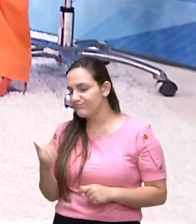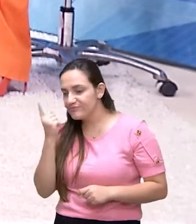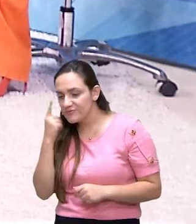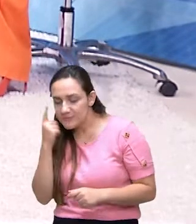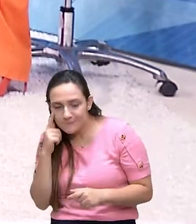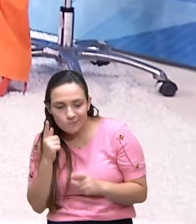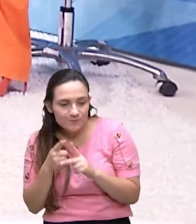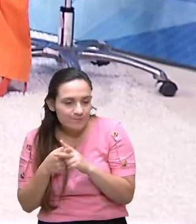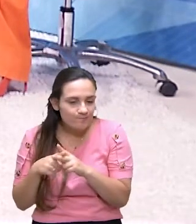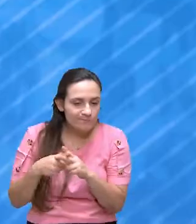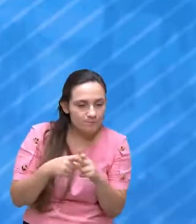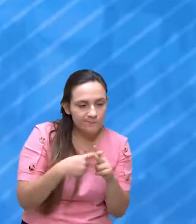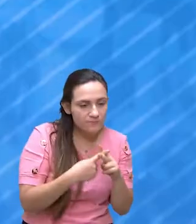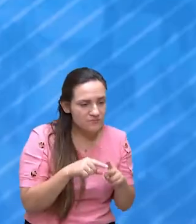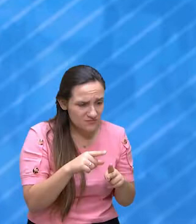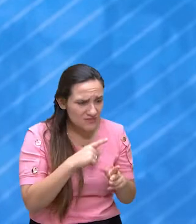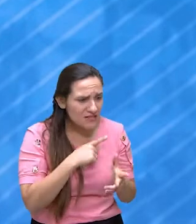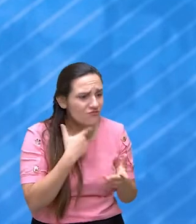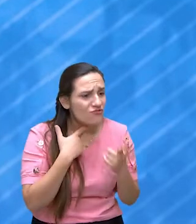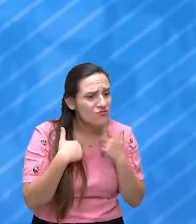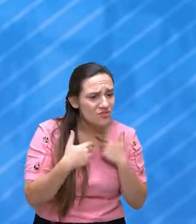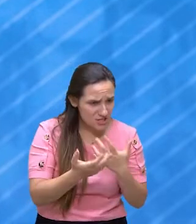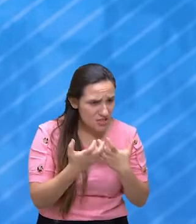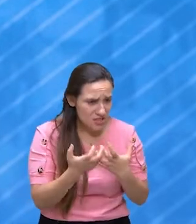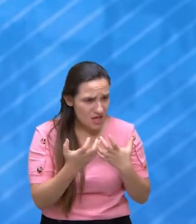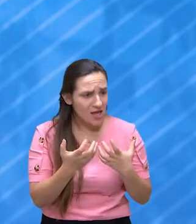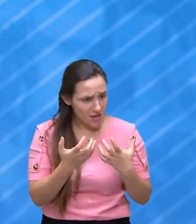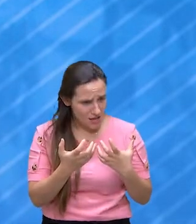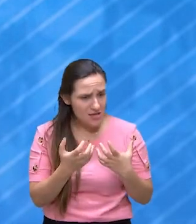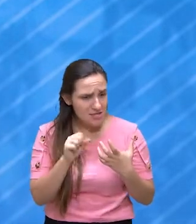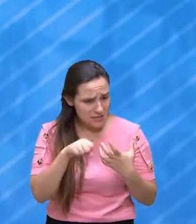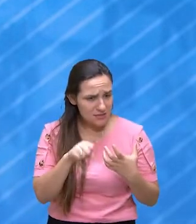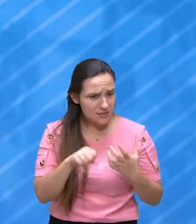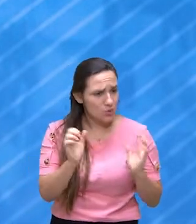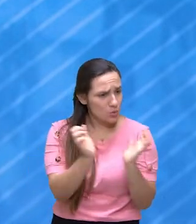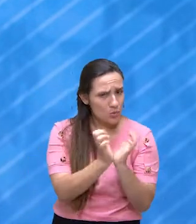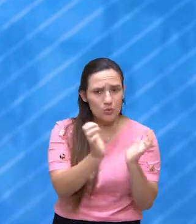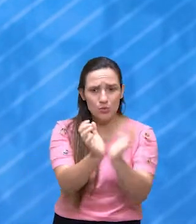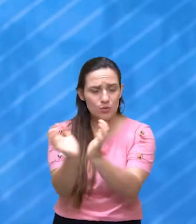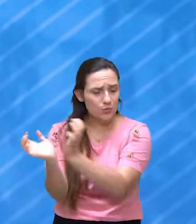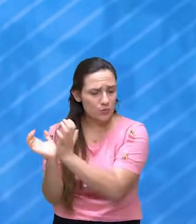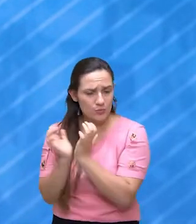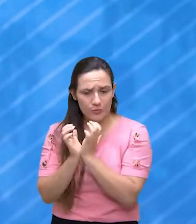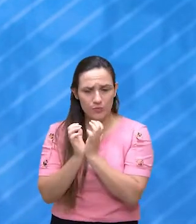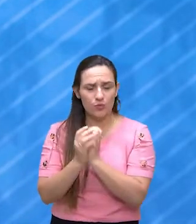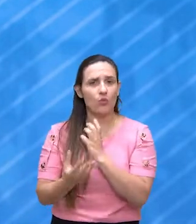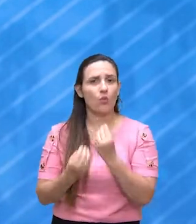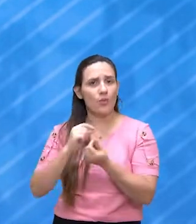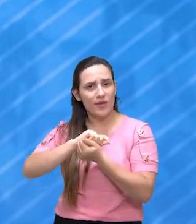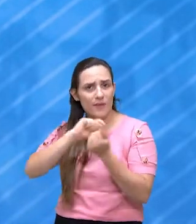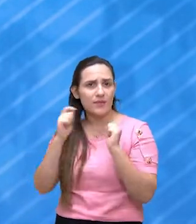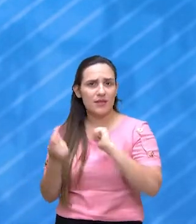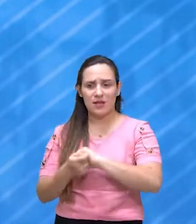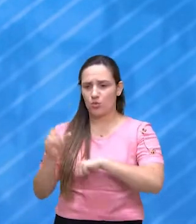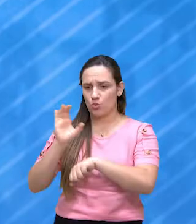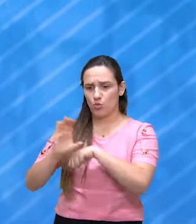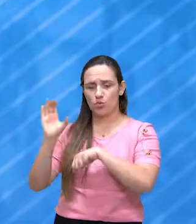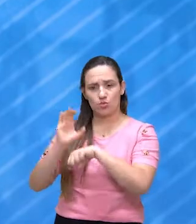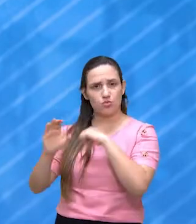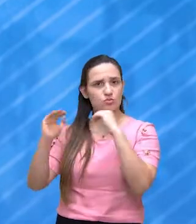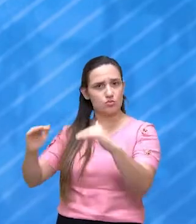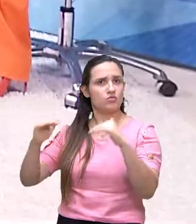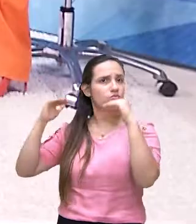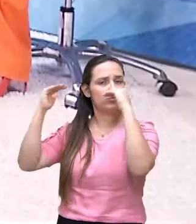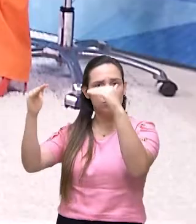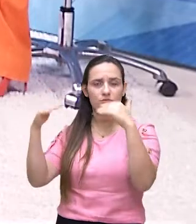realmente encaixar né essa vontade de trabalhar essa iniciativa de todas essas condições num